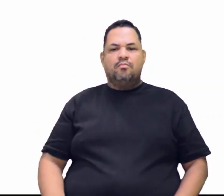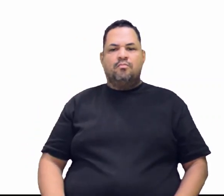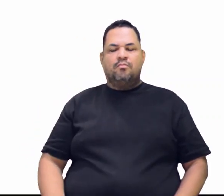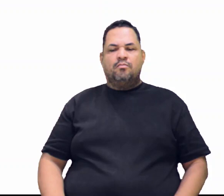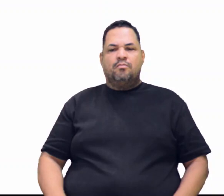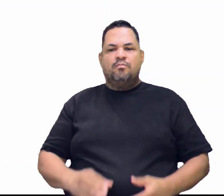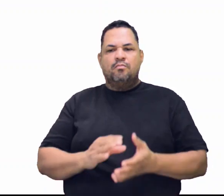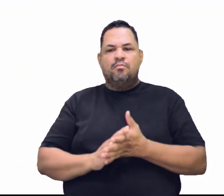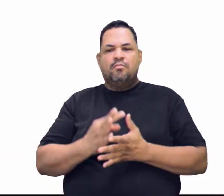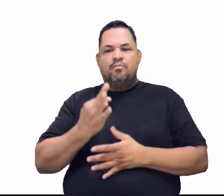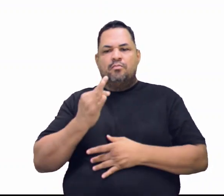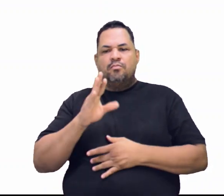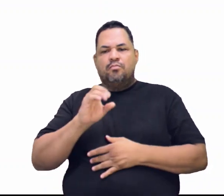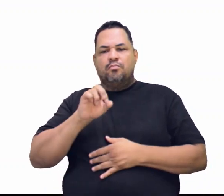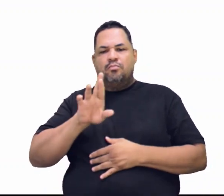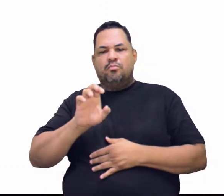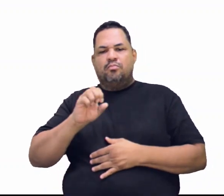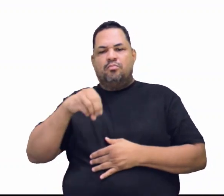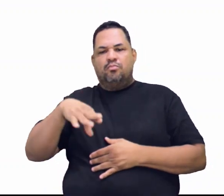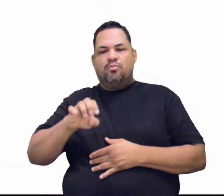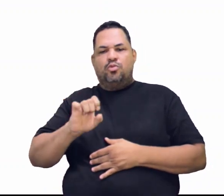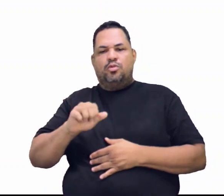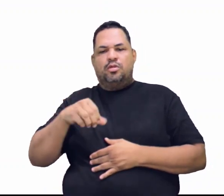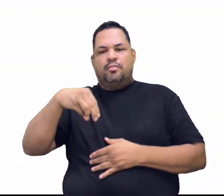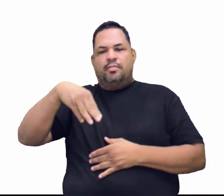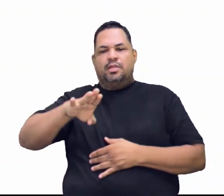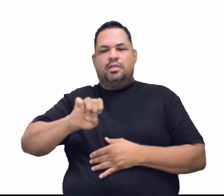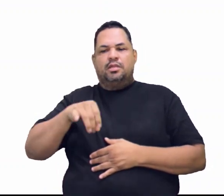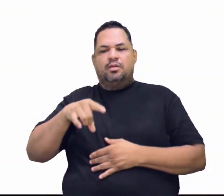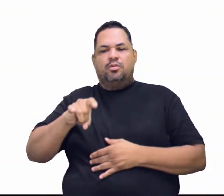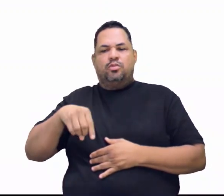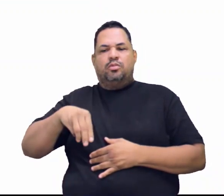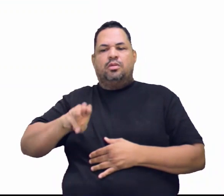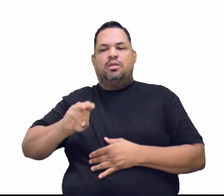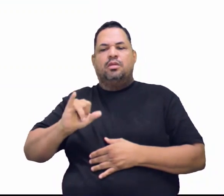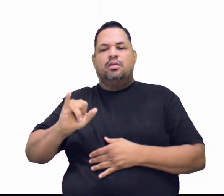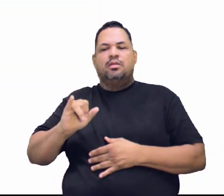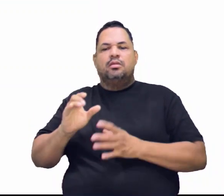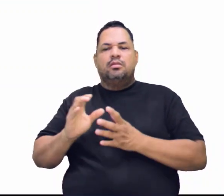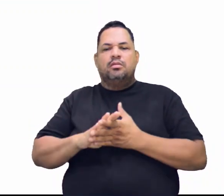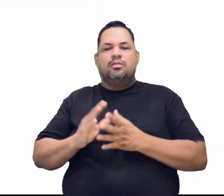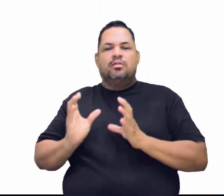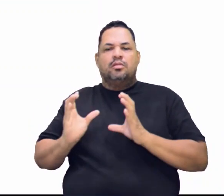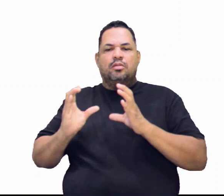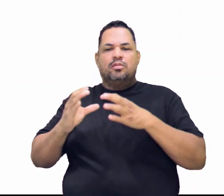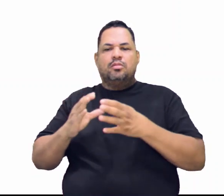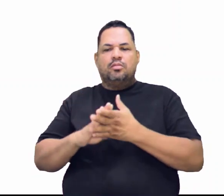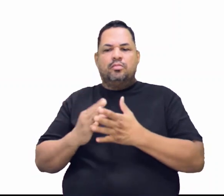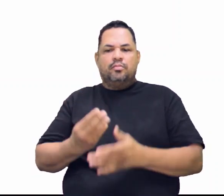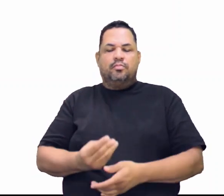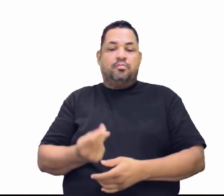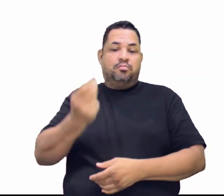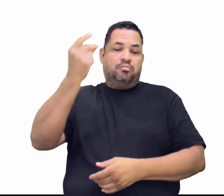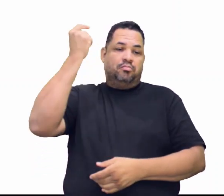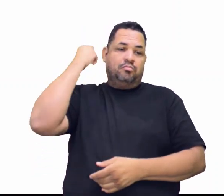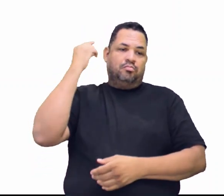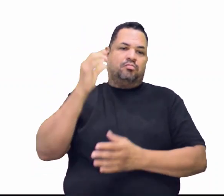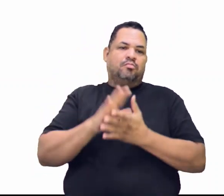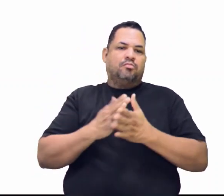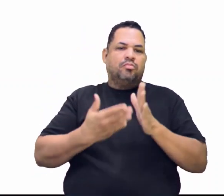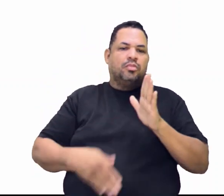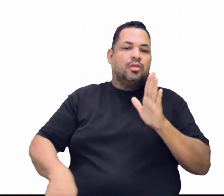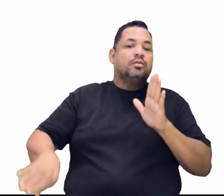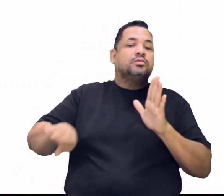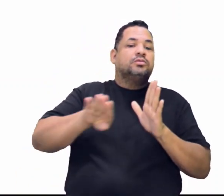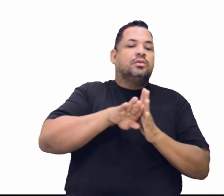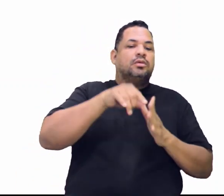os Torá, o Mura e o Matanauí. Ah? Os que migraram para cá,